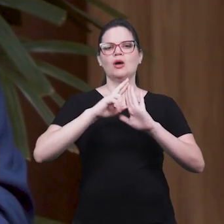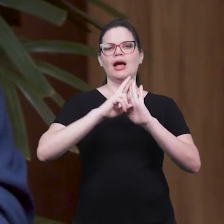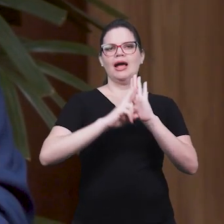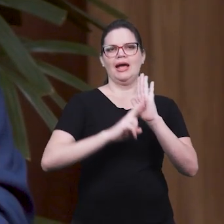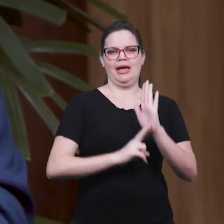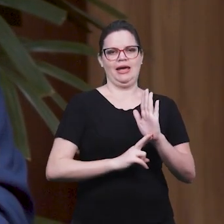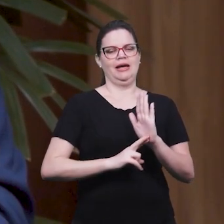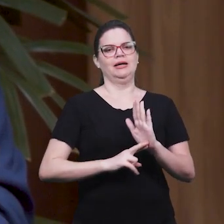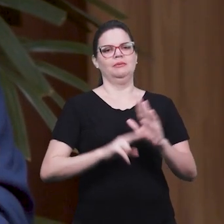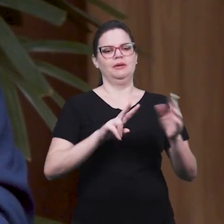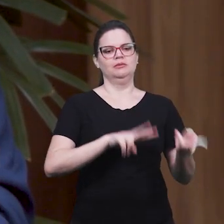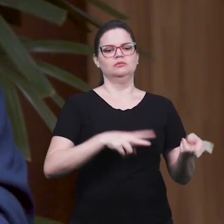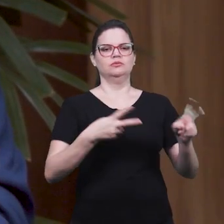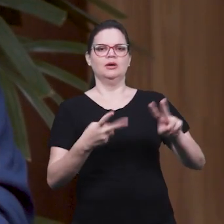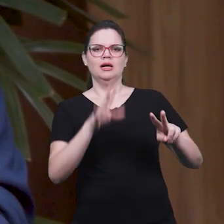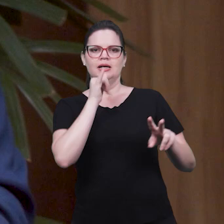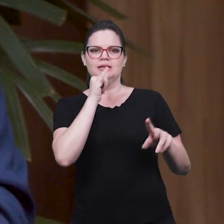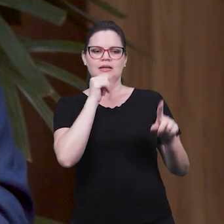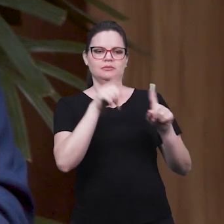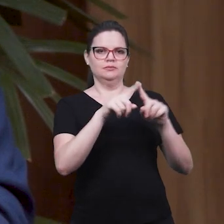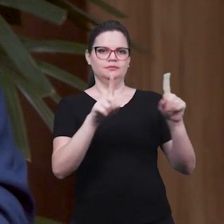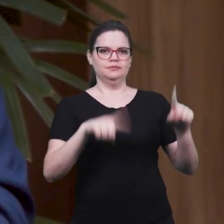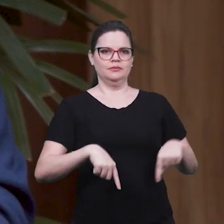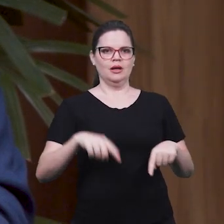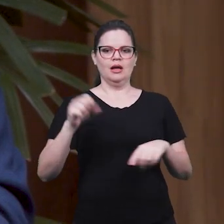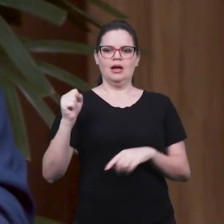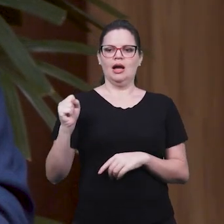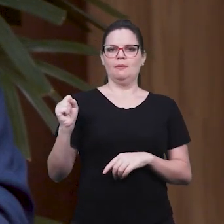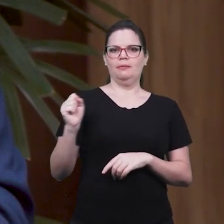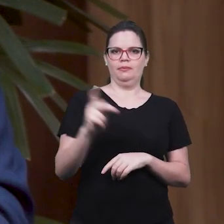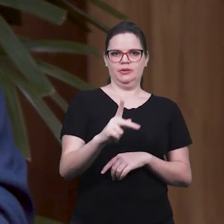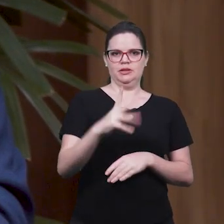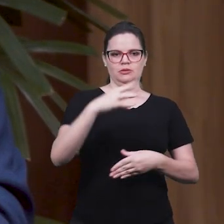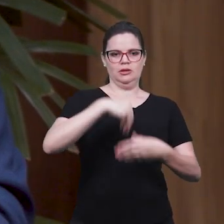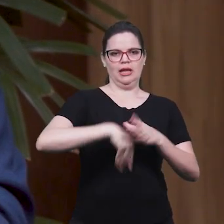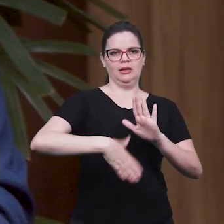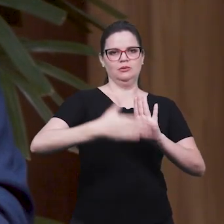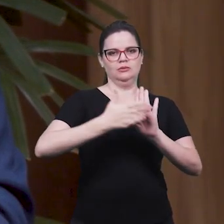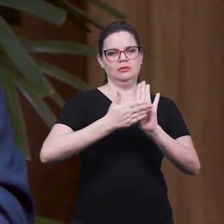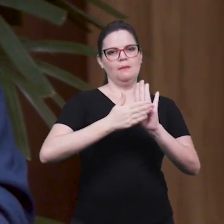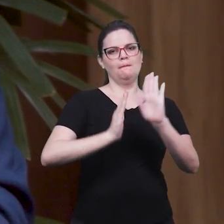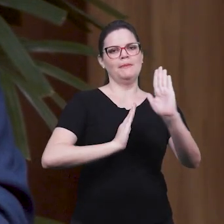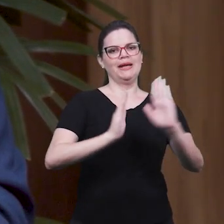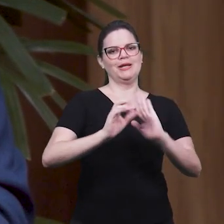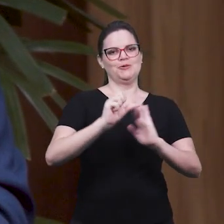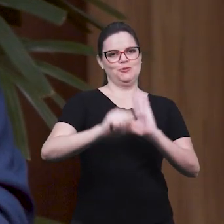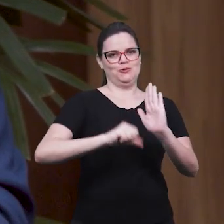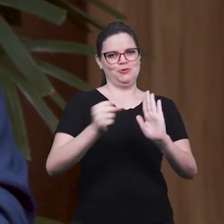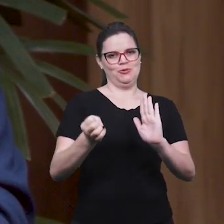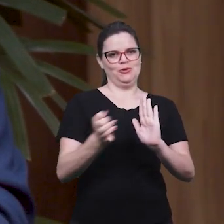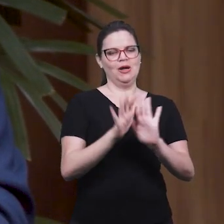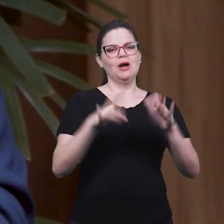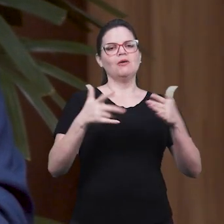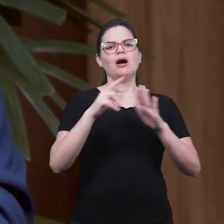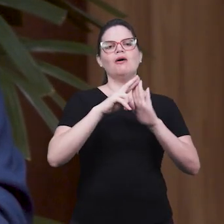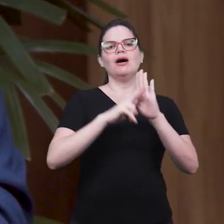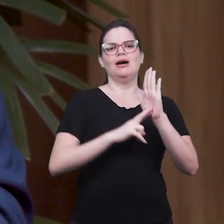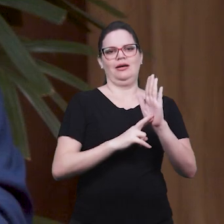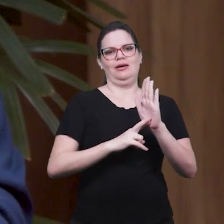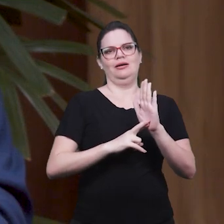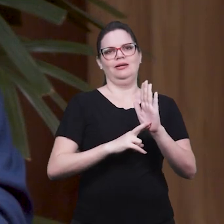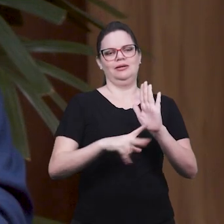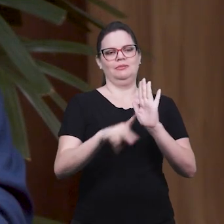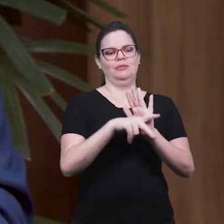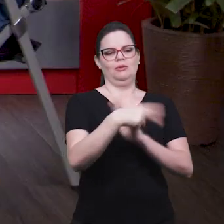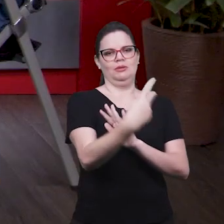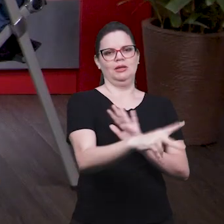os servidores que vieram de se aposentar durante a reforma da Previdência, quais são as regras de transição obrigatória no regime próprio da